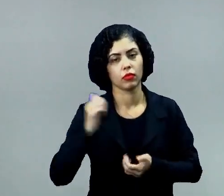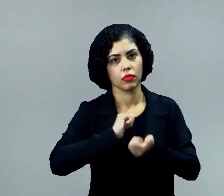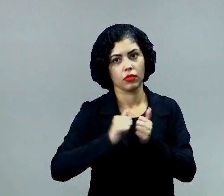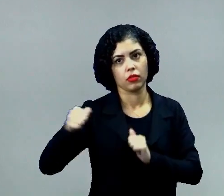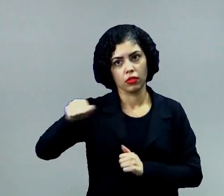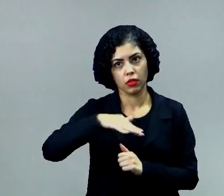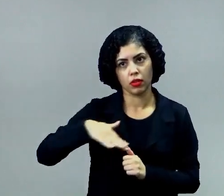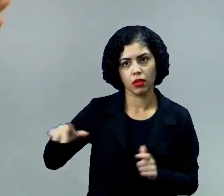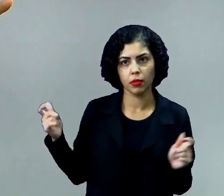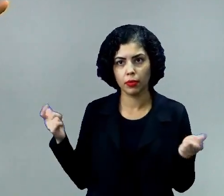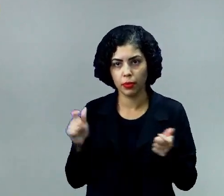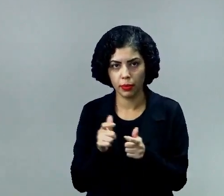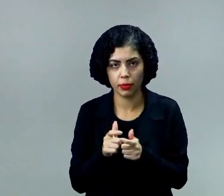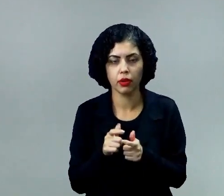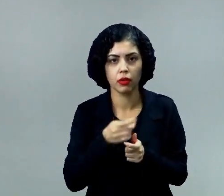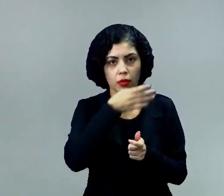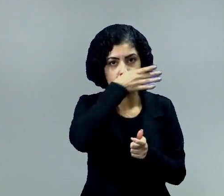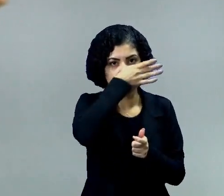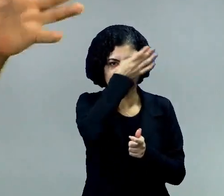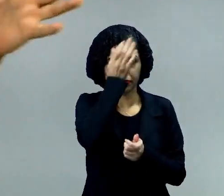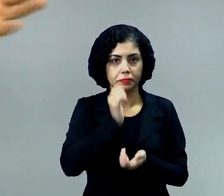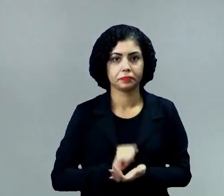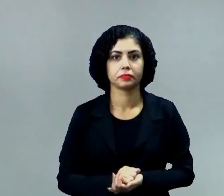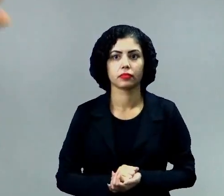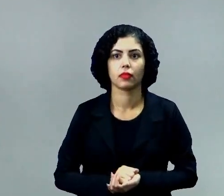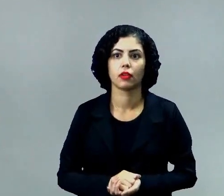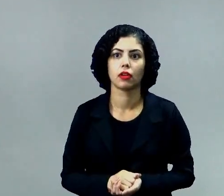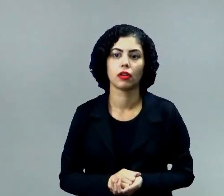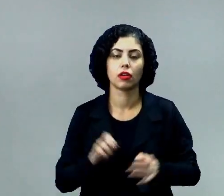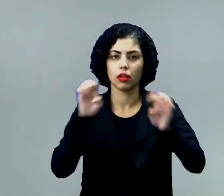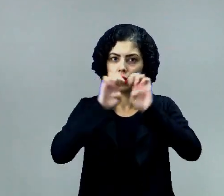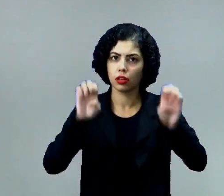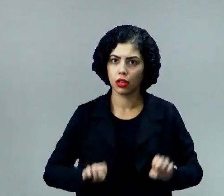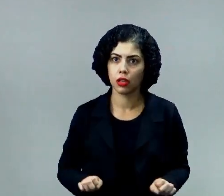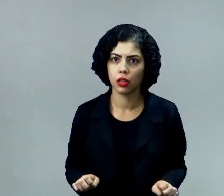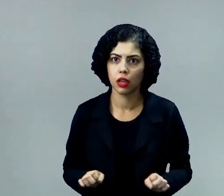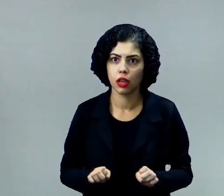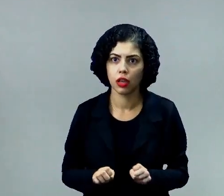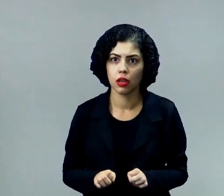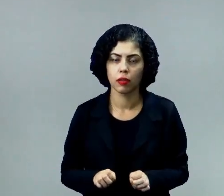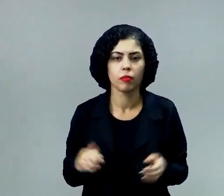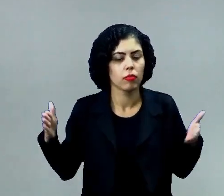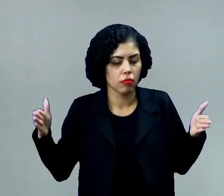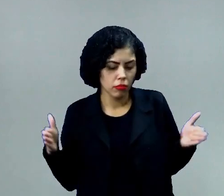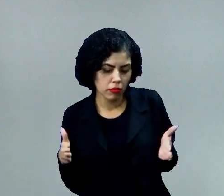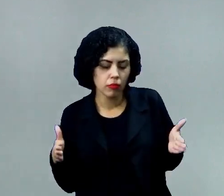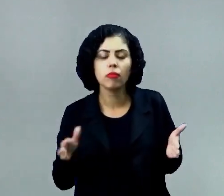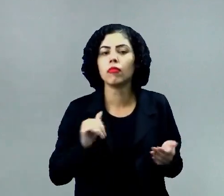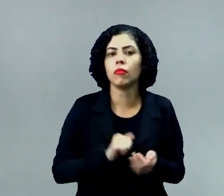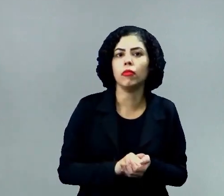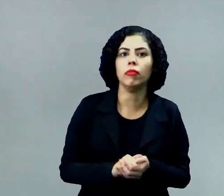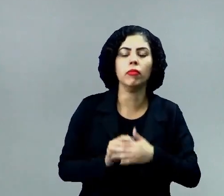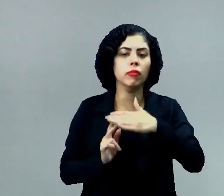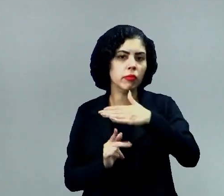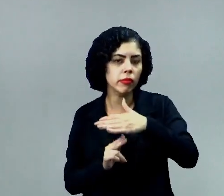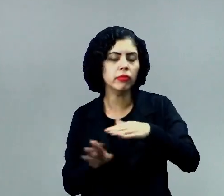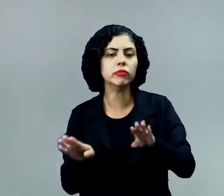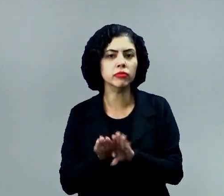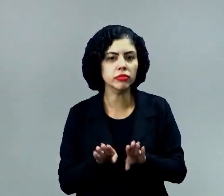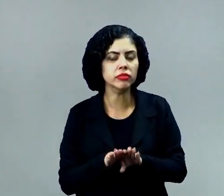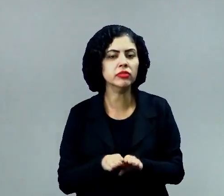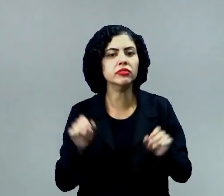campos de mini golfe, que são percursos um pouco menores, em estruturas um pouco mais relacionadas a parque, que a gente